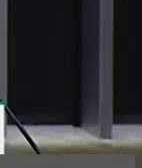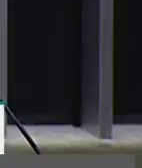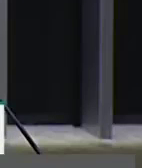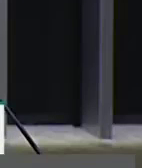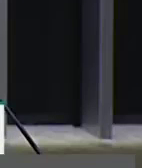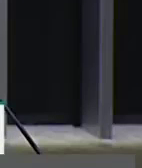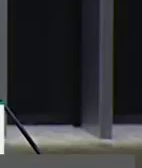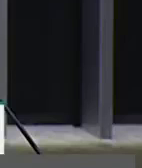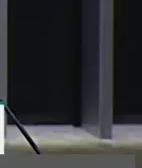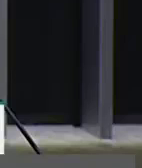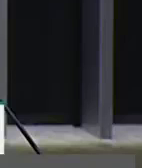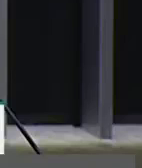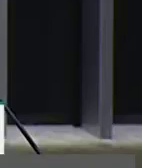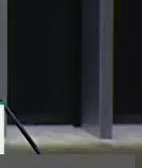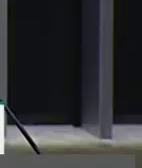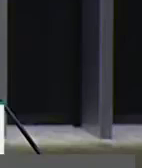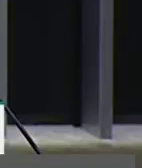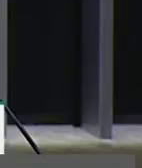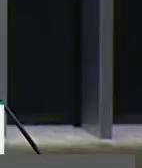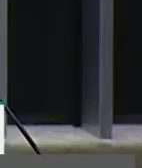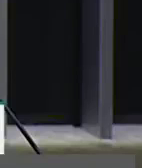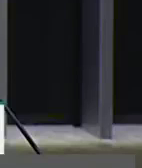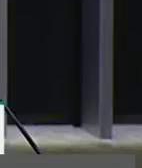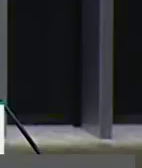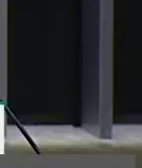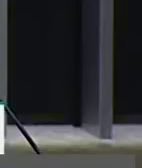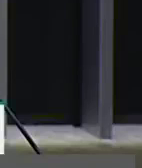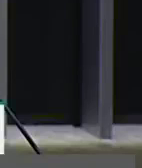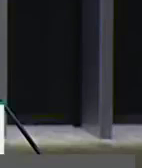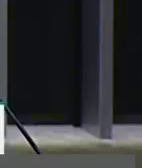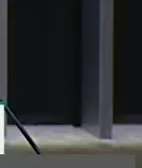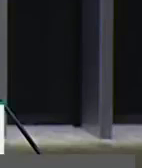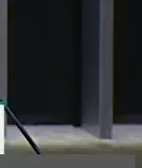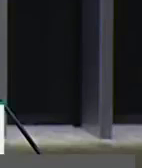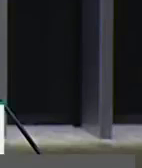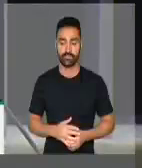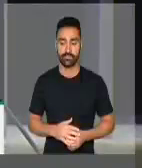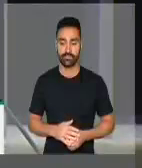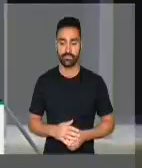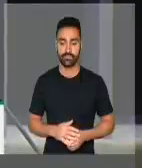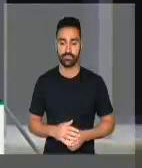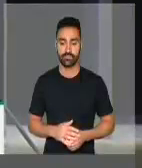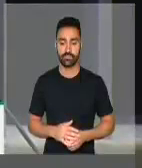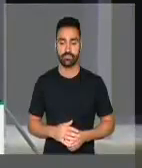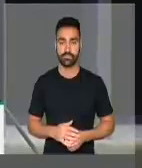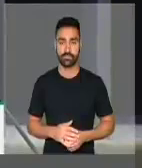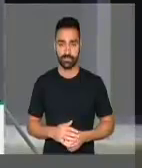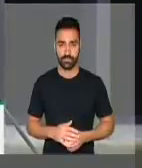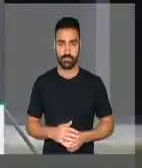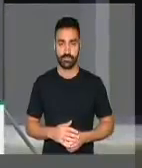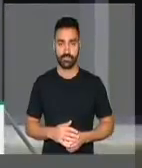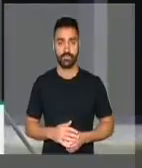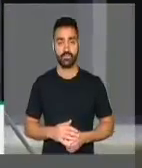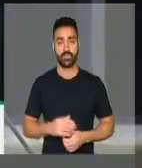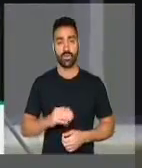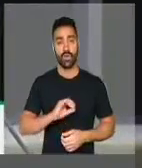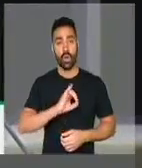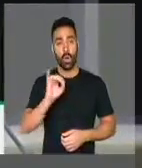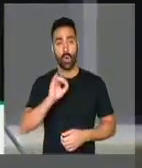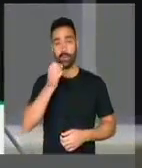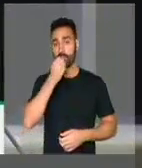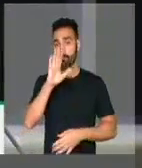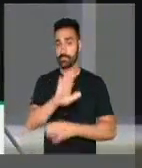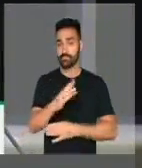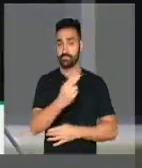maneira empresas e atividades econômicas de empresas que são, por sua própria natureza,